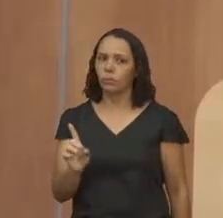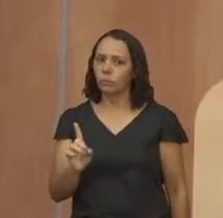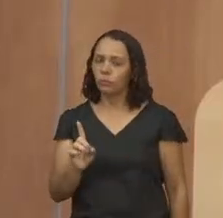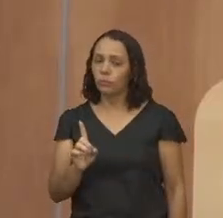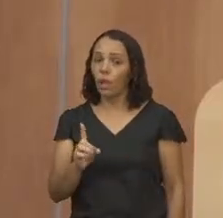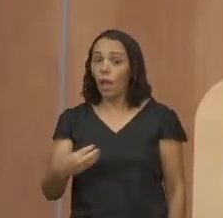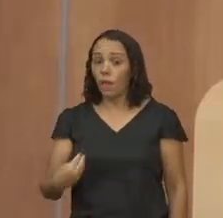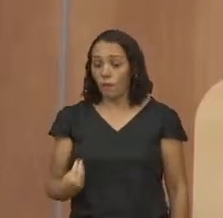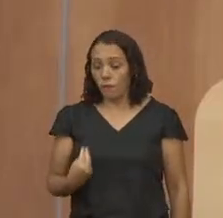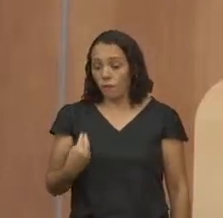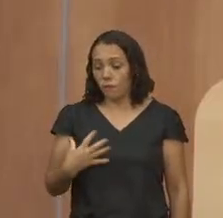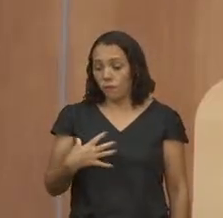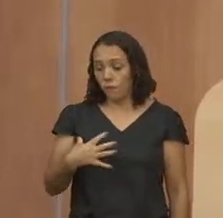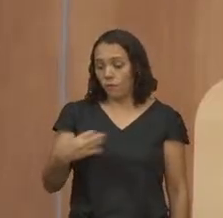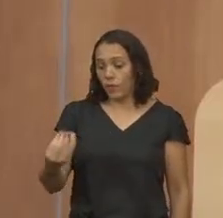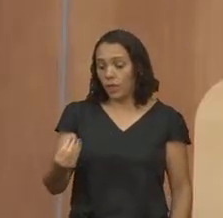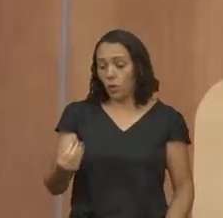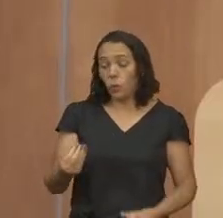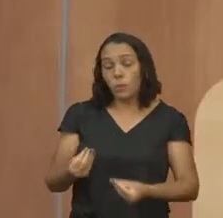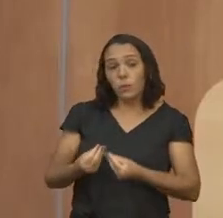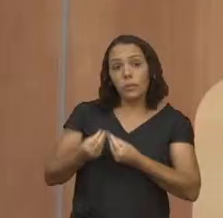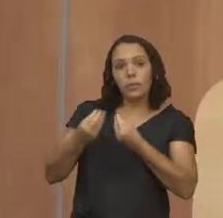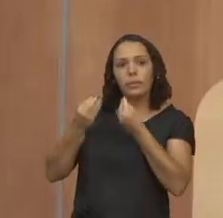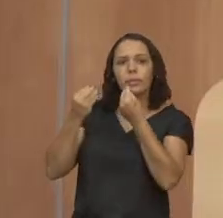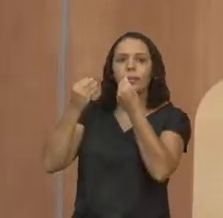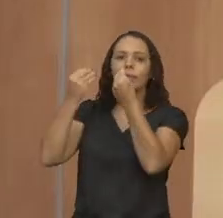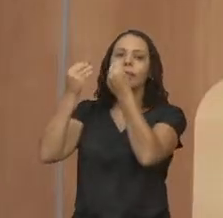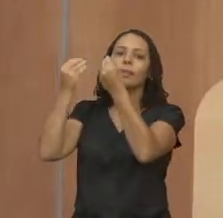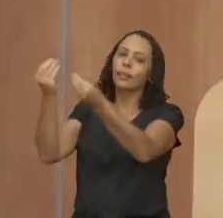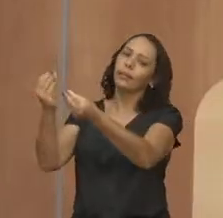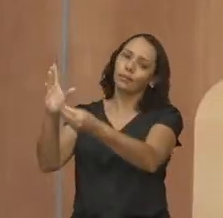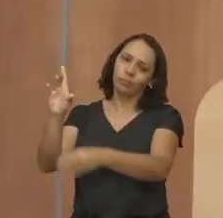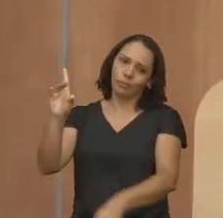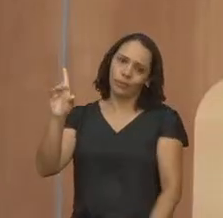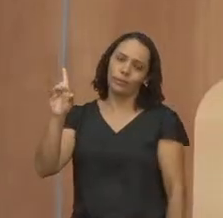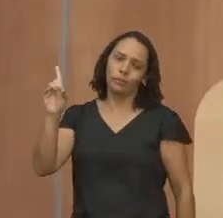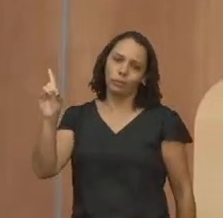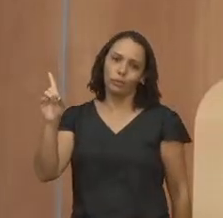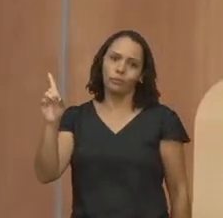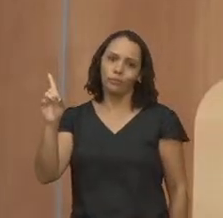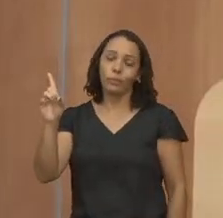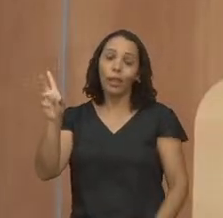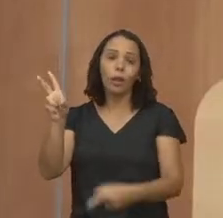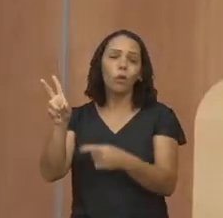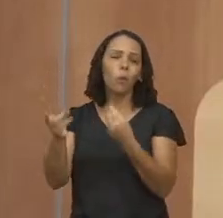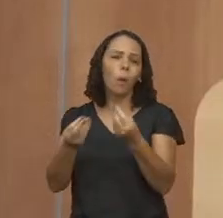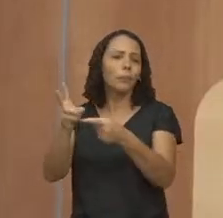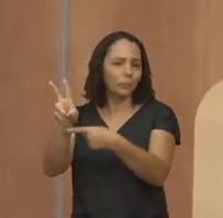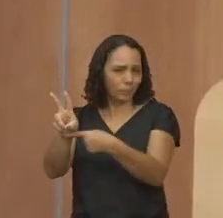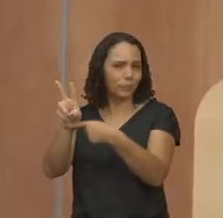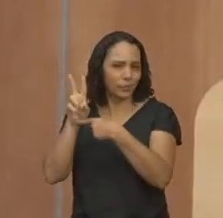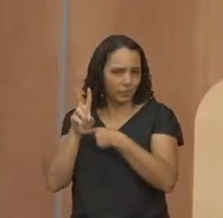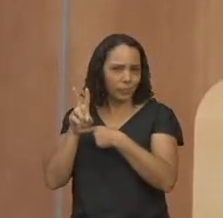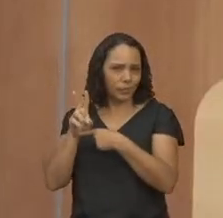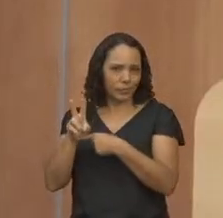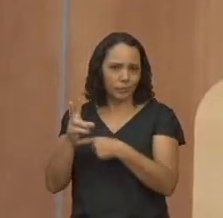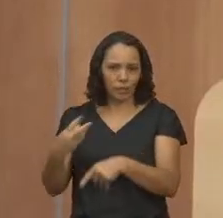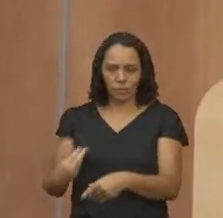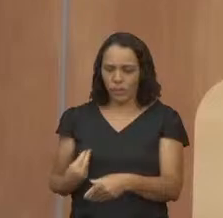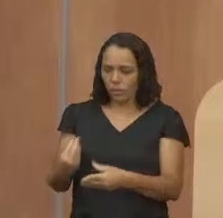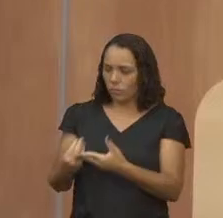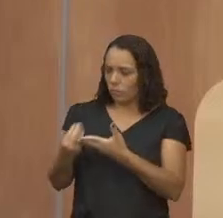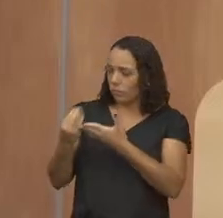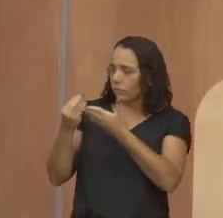muito. Saí de lá convencido com esse padre. E ali, e vou